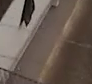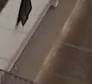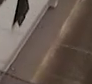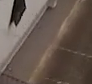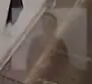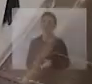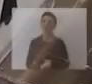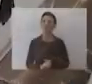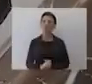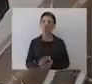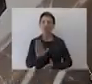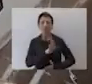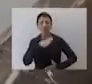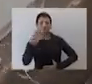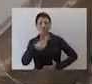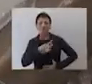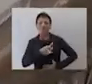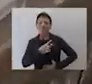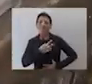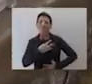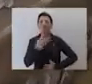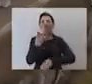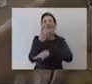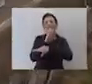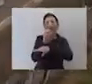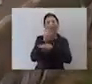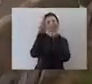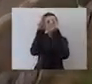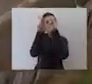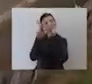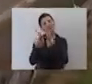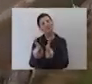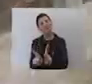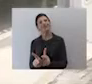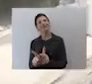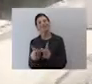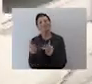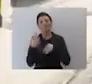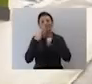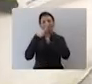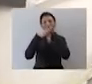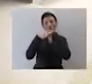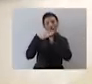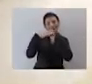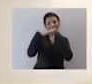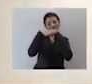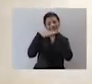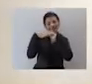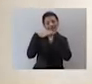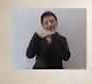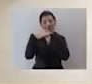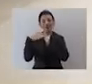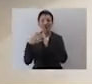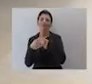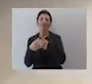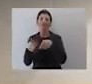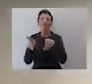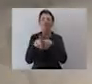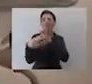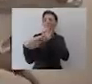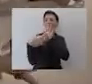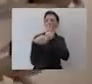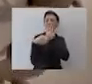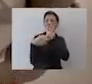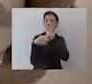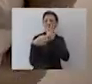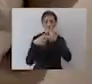nós somos apaixonados por cuidar de pessoas acolher oferecer conforto e dar